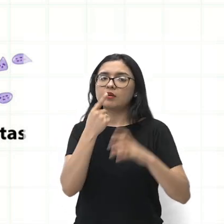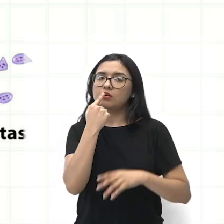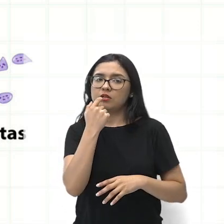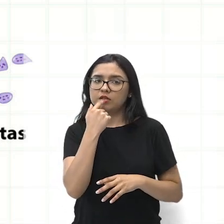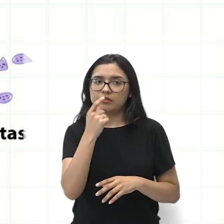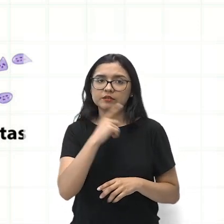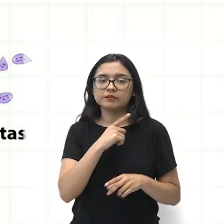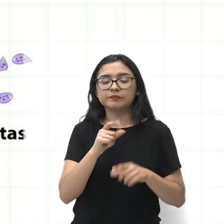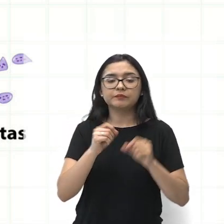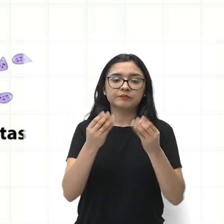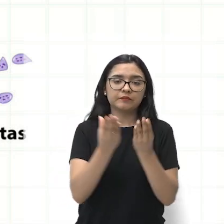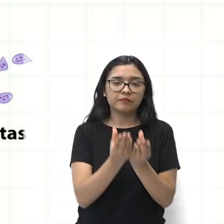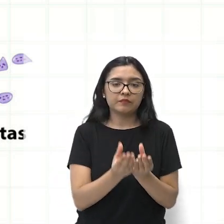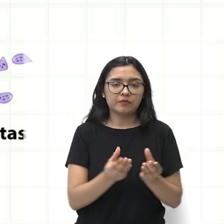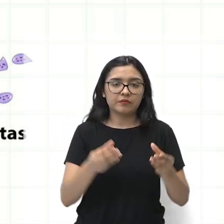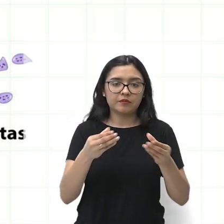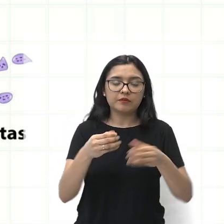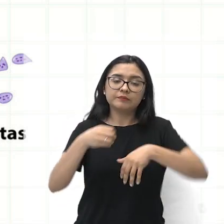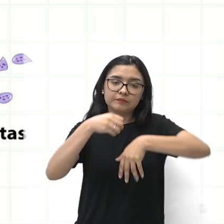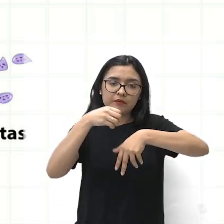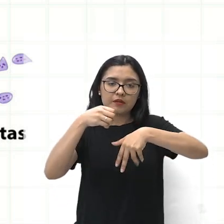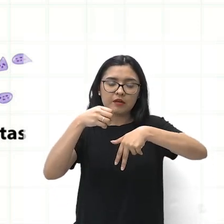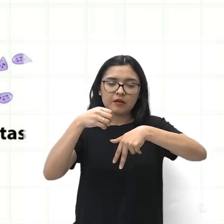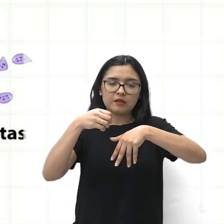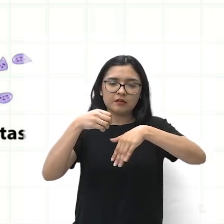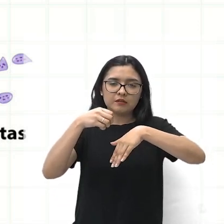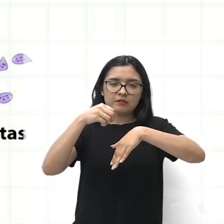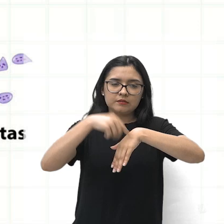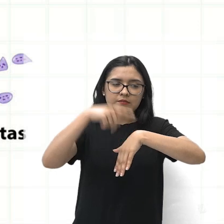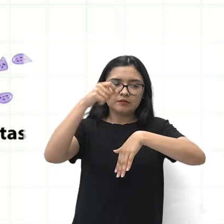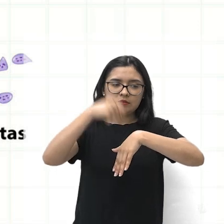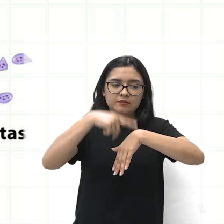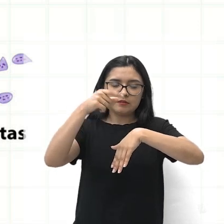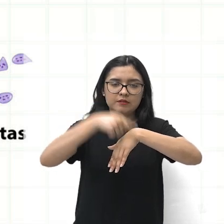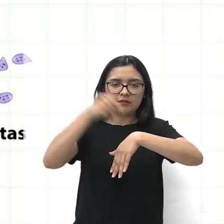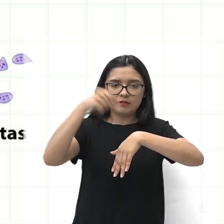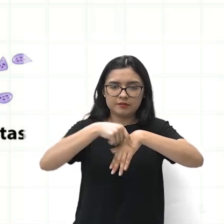são divididas em glóbulo branco, certo?